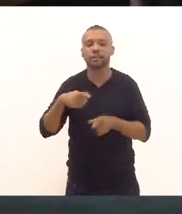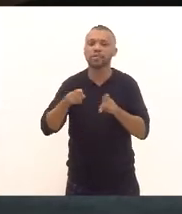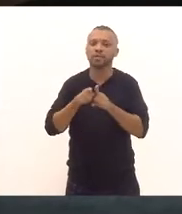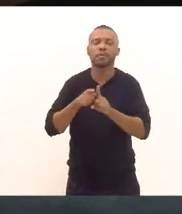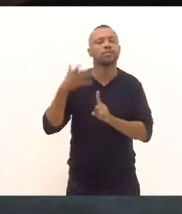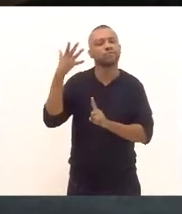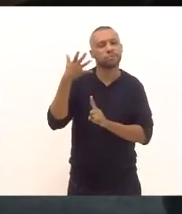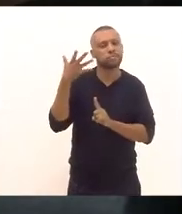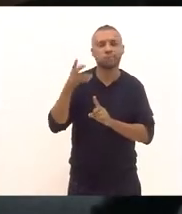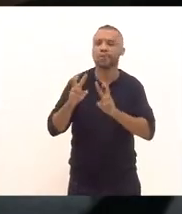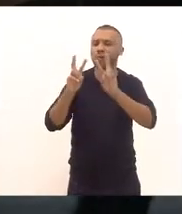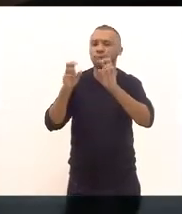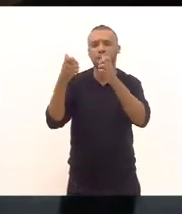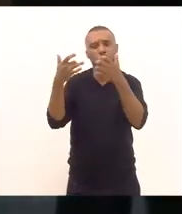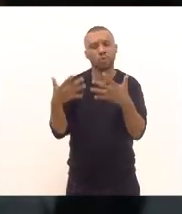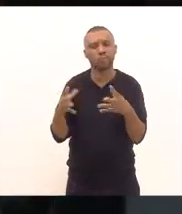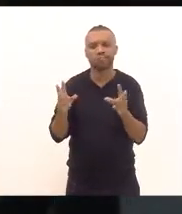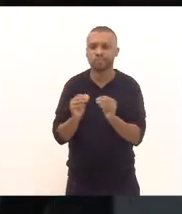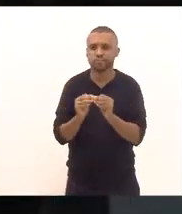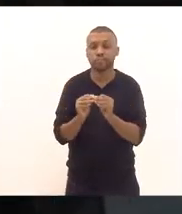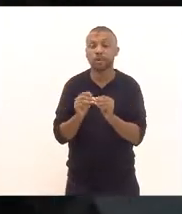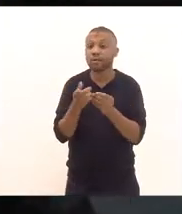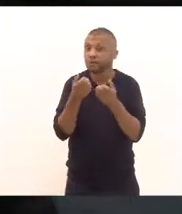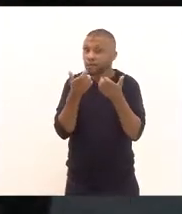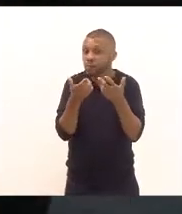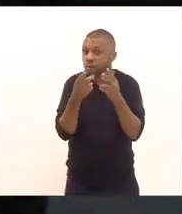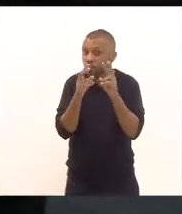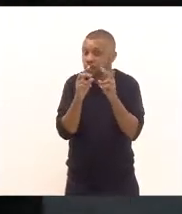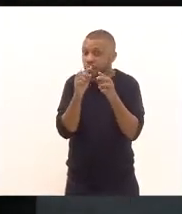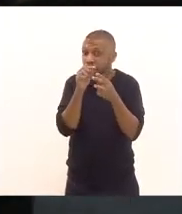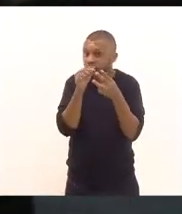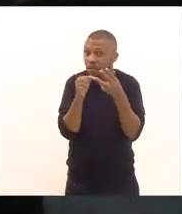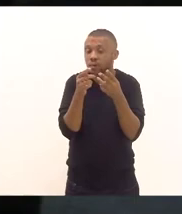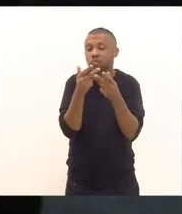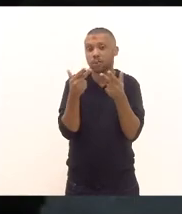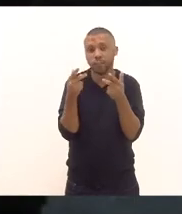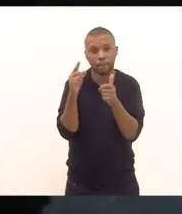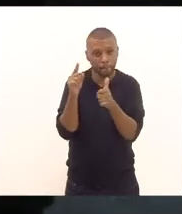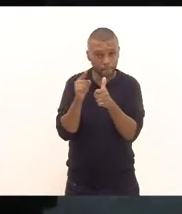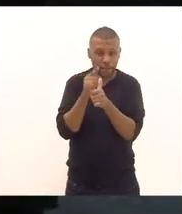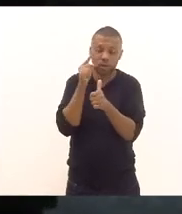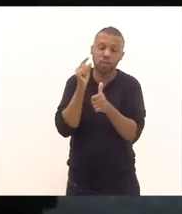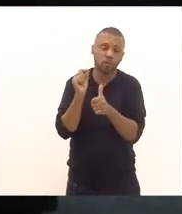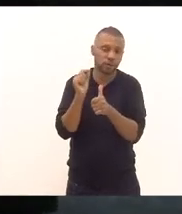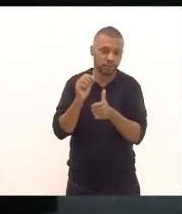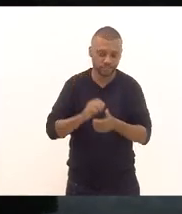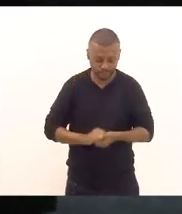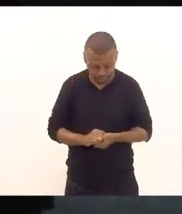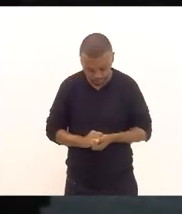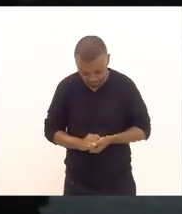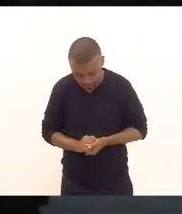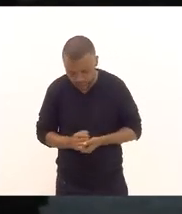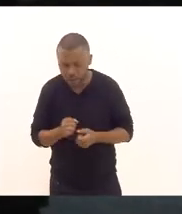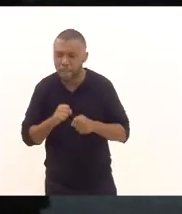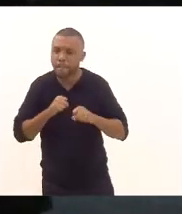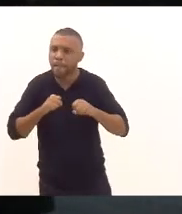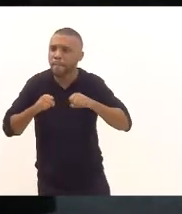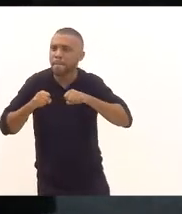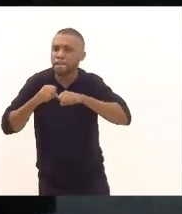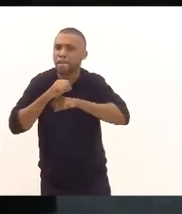tribunal sobre a matéria eu queria fazer uma parte aqui para falar três coisas primeiro O que é esse movimento